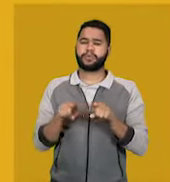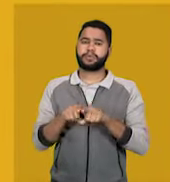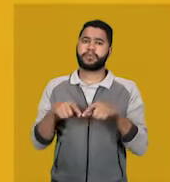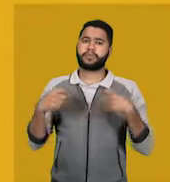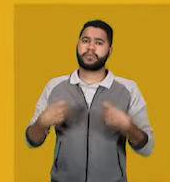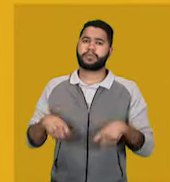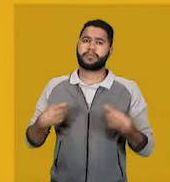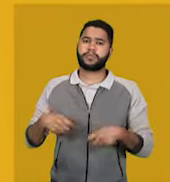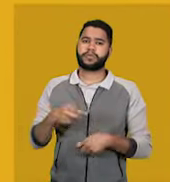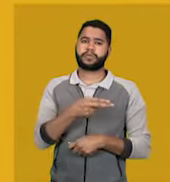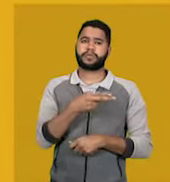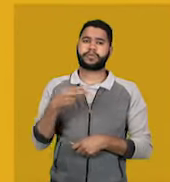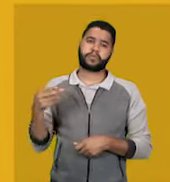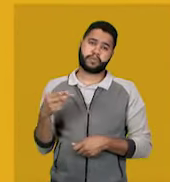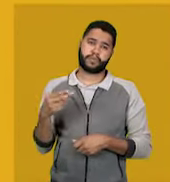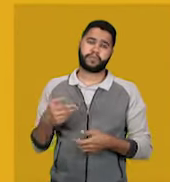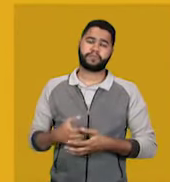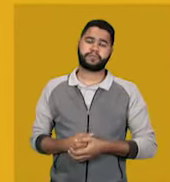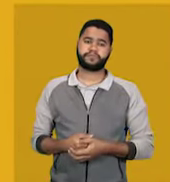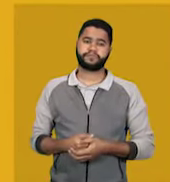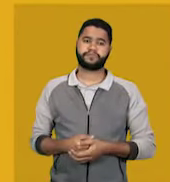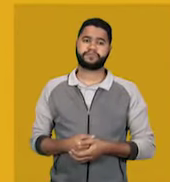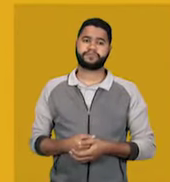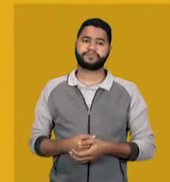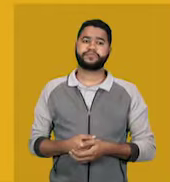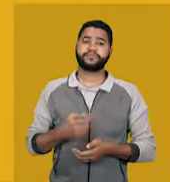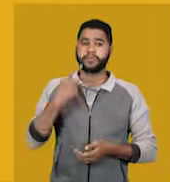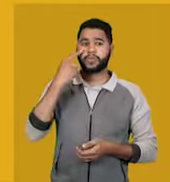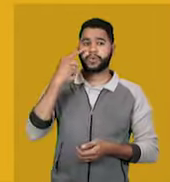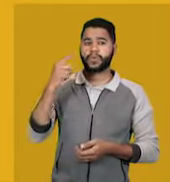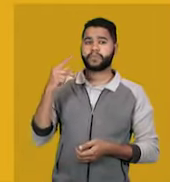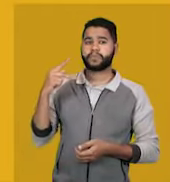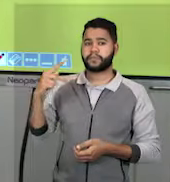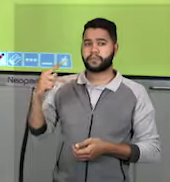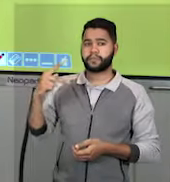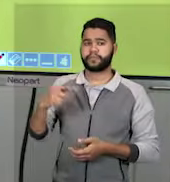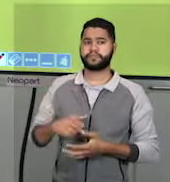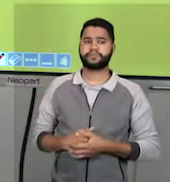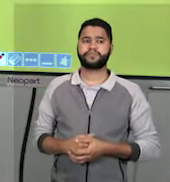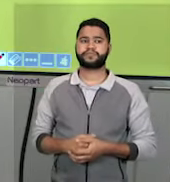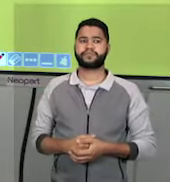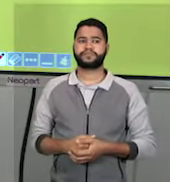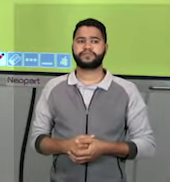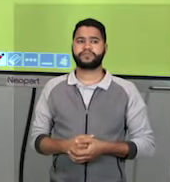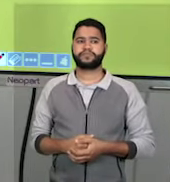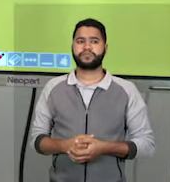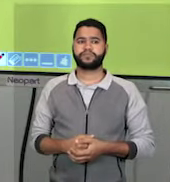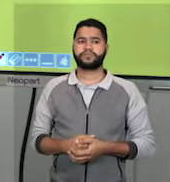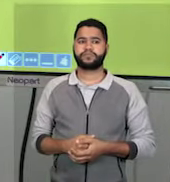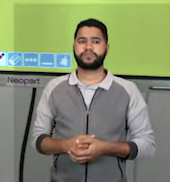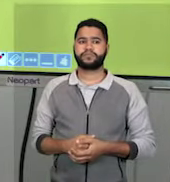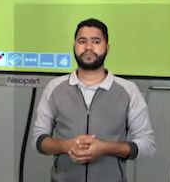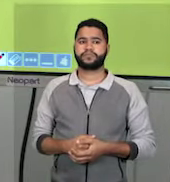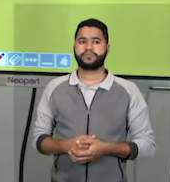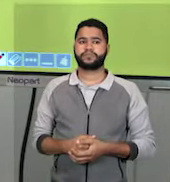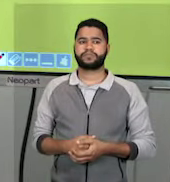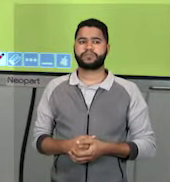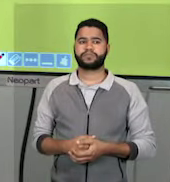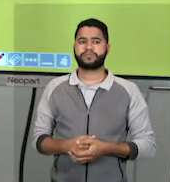ser iguais, porque é uma igualdade. Então, olha o P aqui, ó. Olha o expoente aqui, ó, sendo o resultado.